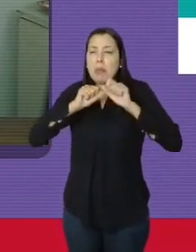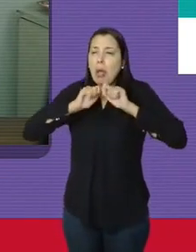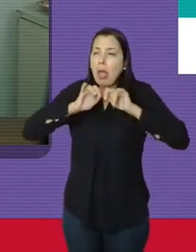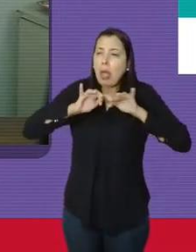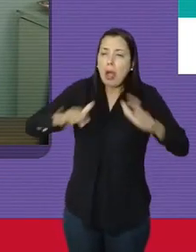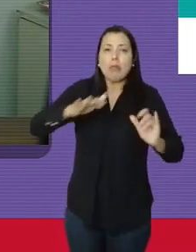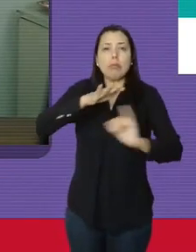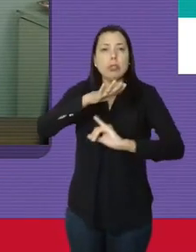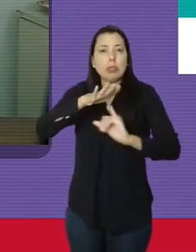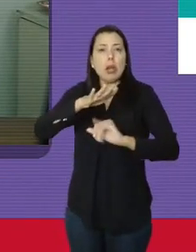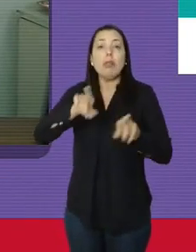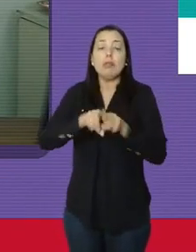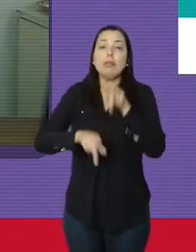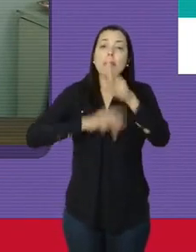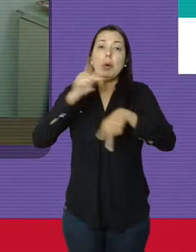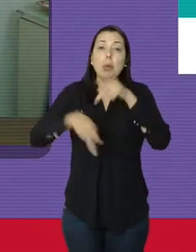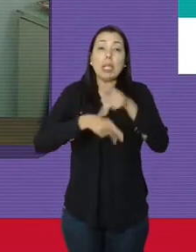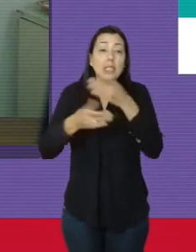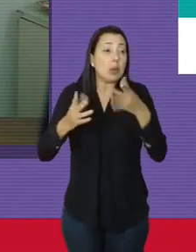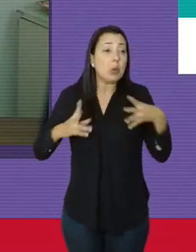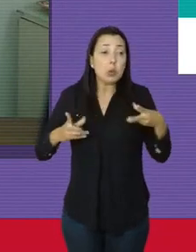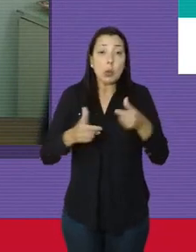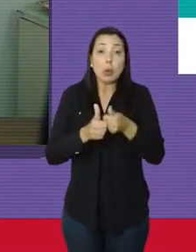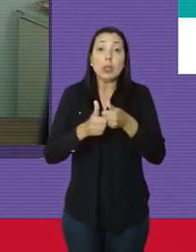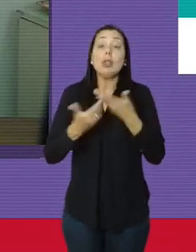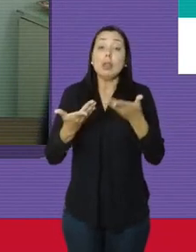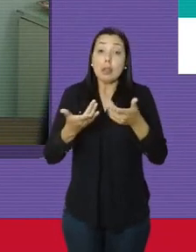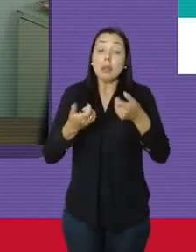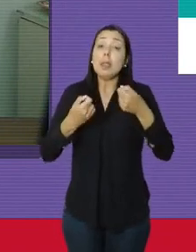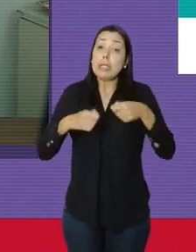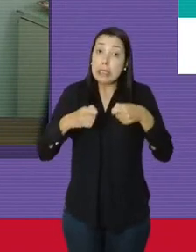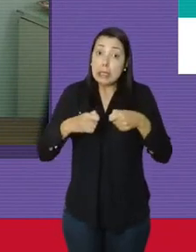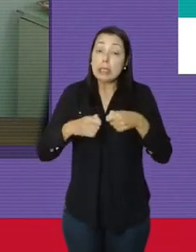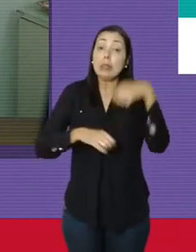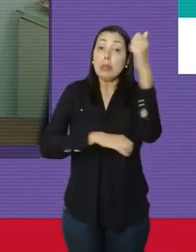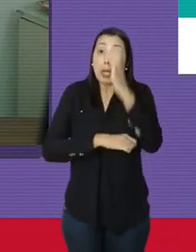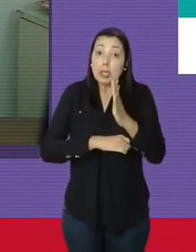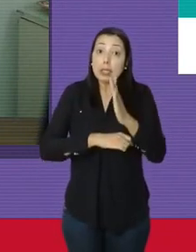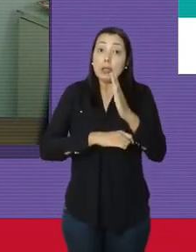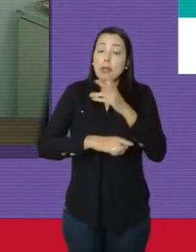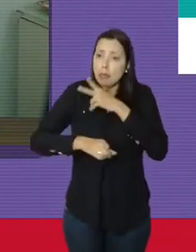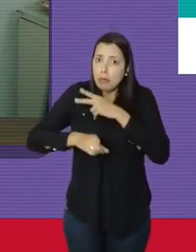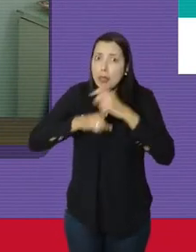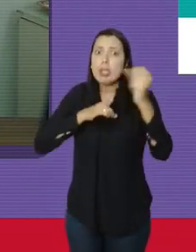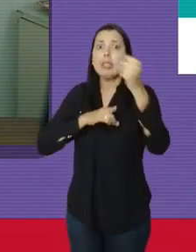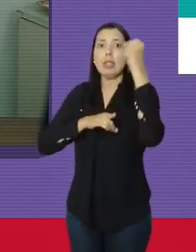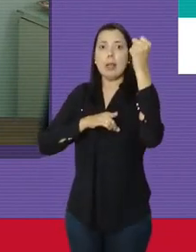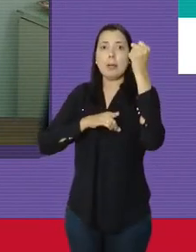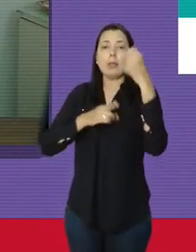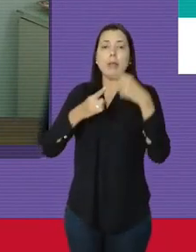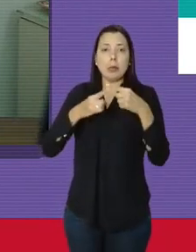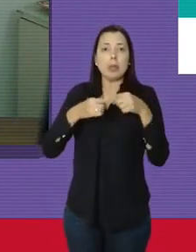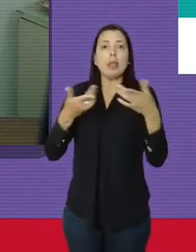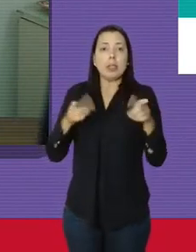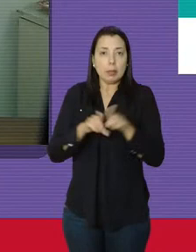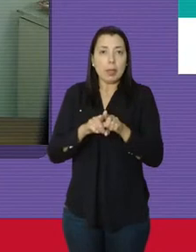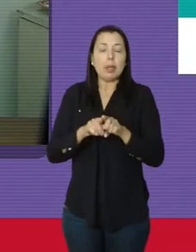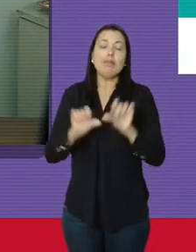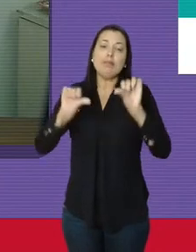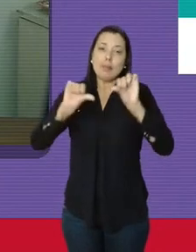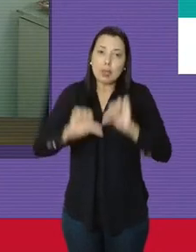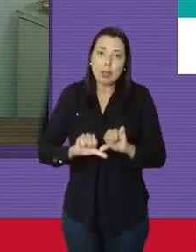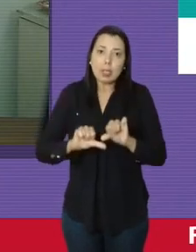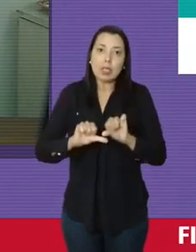parte da população. O Brasil adoeceu, e se não reagirem, os brasileiros adoecerão também.